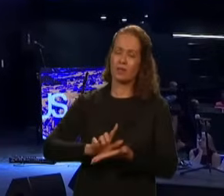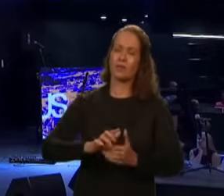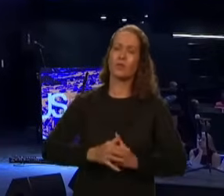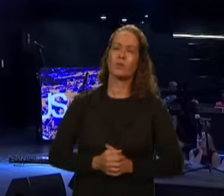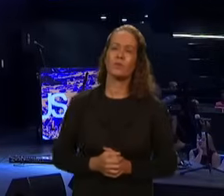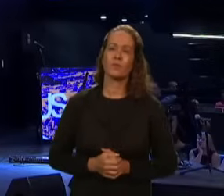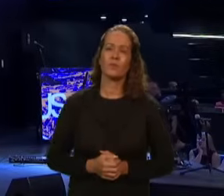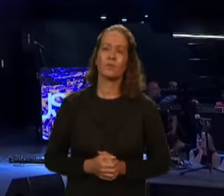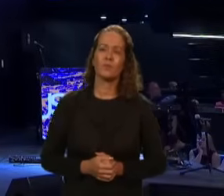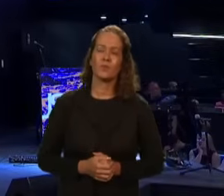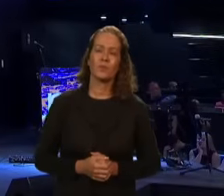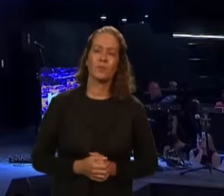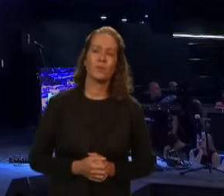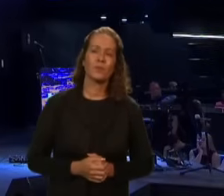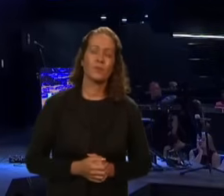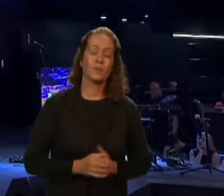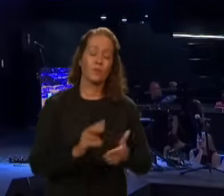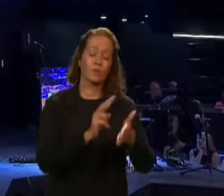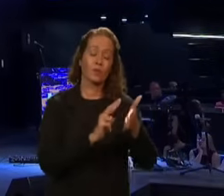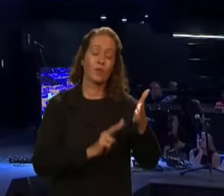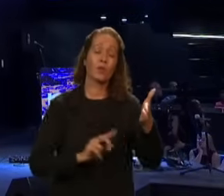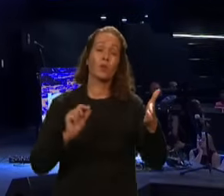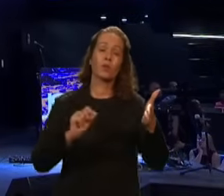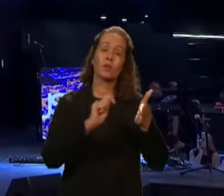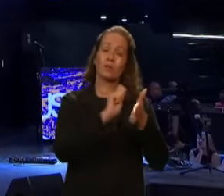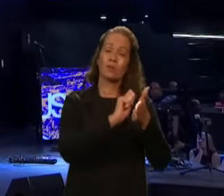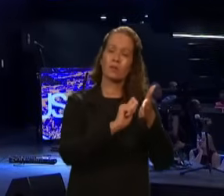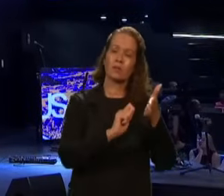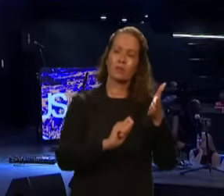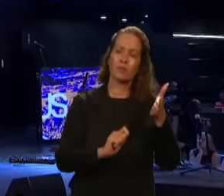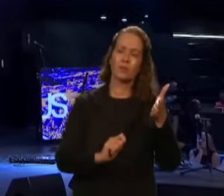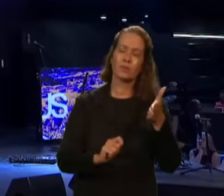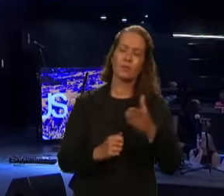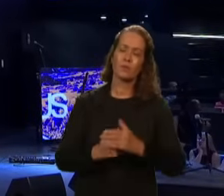Vou ler para vocês o que está escrito aqui.